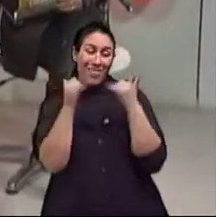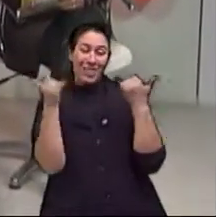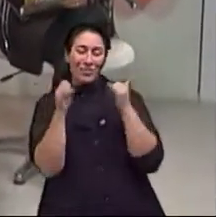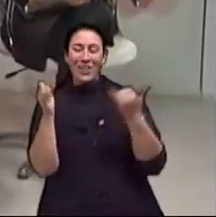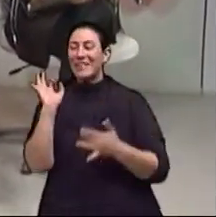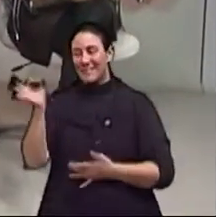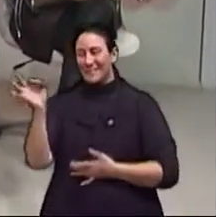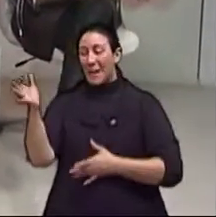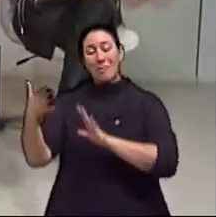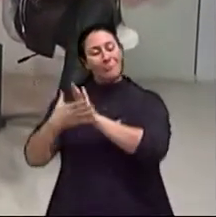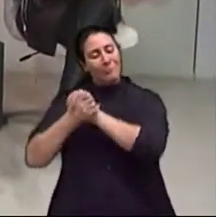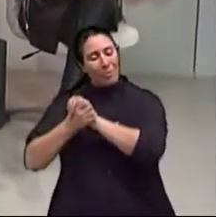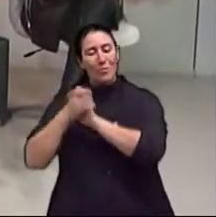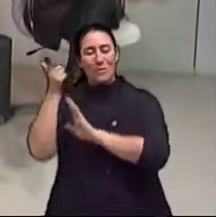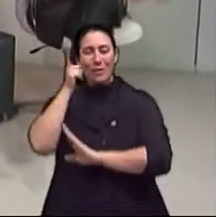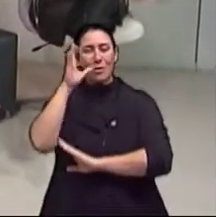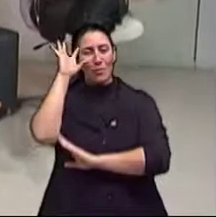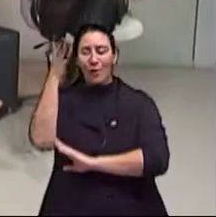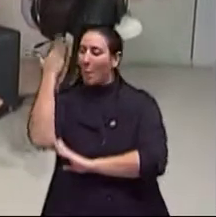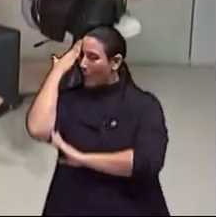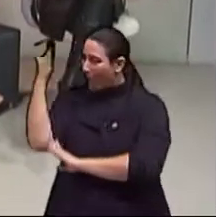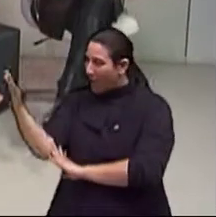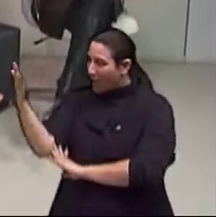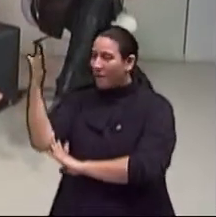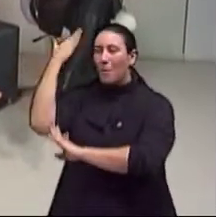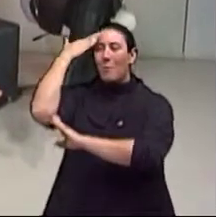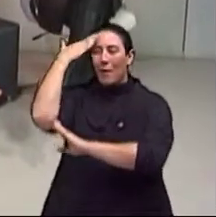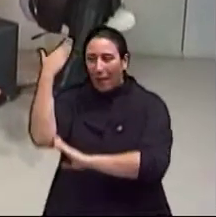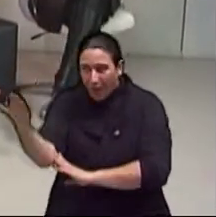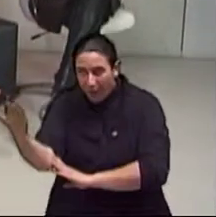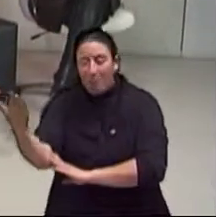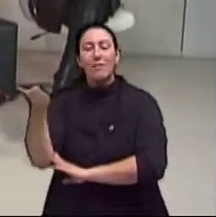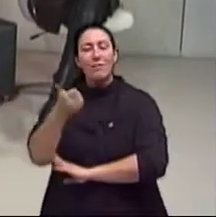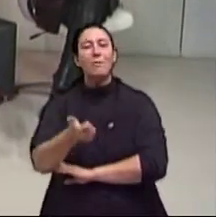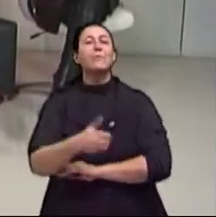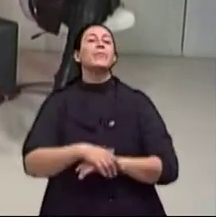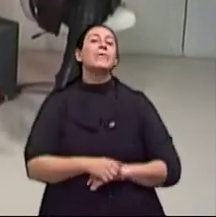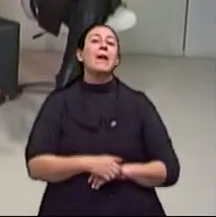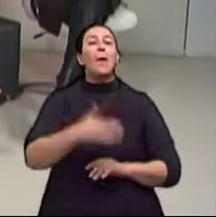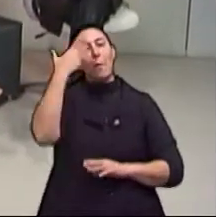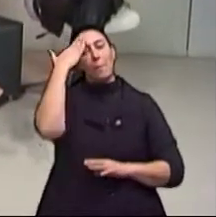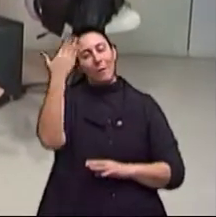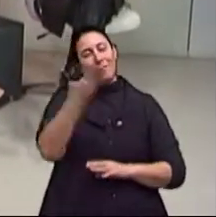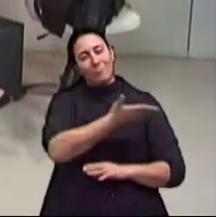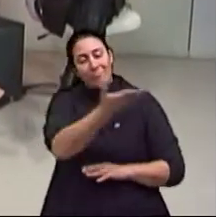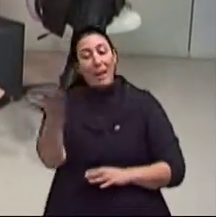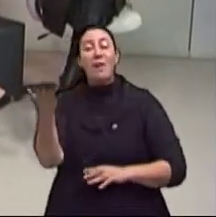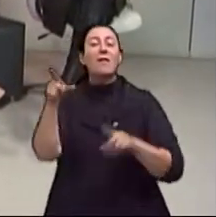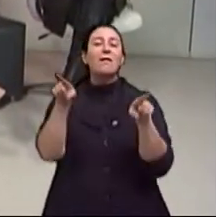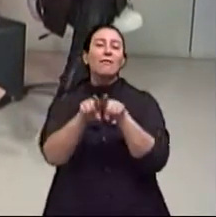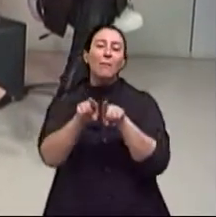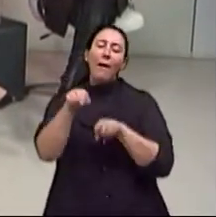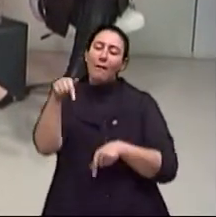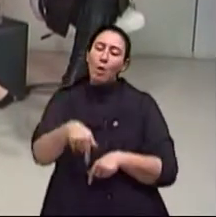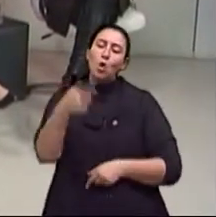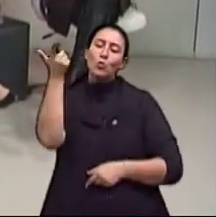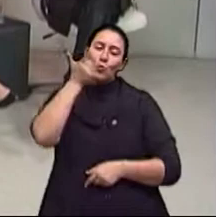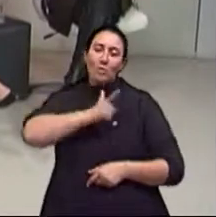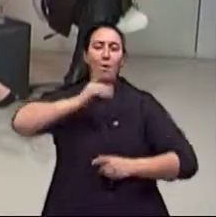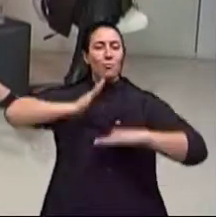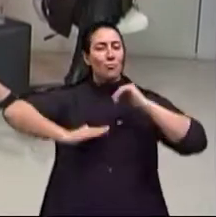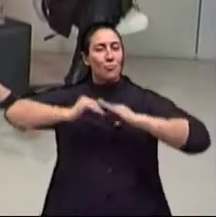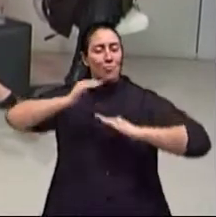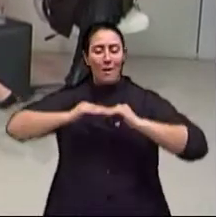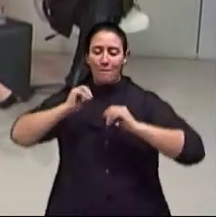é de mãos dadas que a gente usou muito obrigado Doutora Helena obrigado Muito obrigada Lembrando que o tema é aqui que a gente consegue